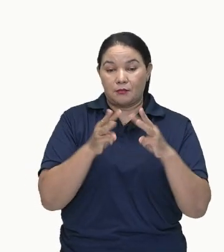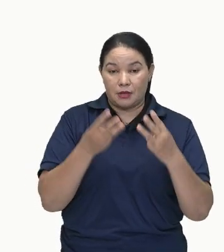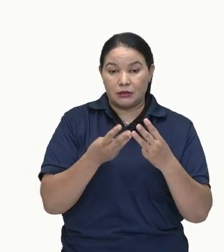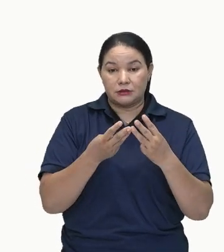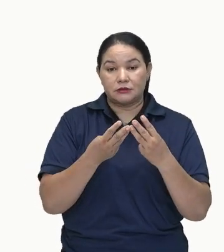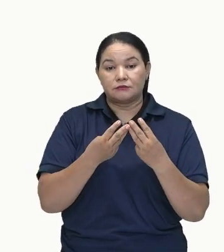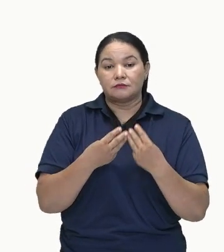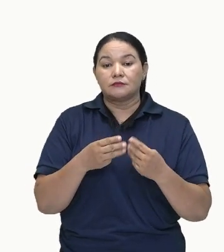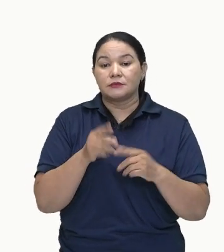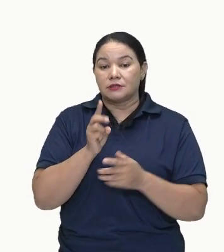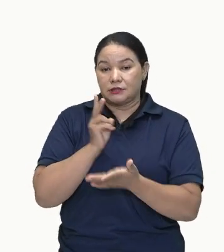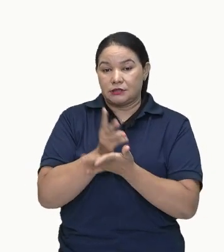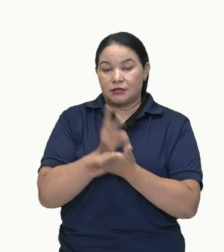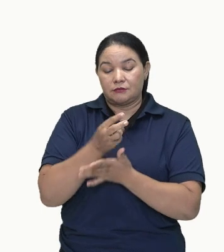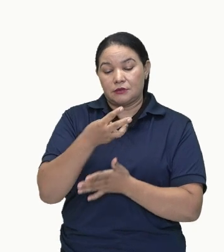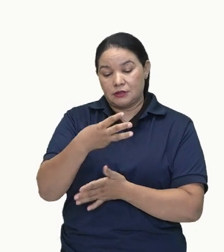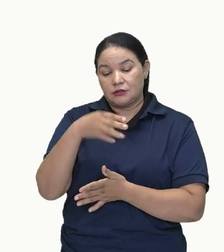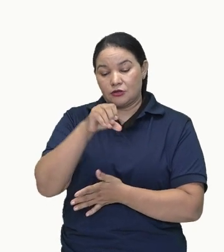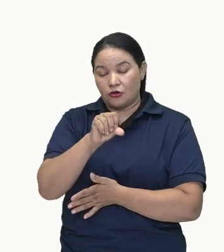cloro é sempre